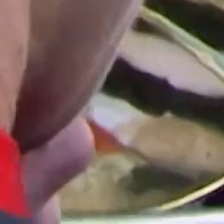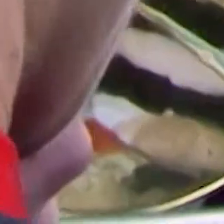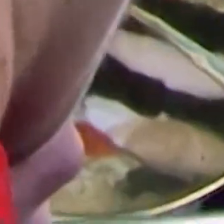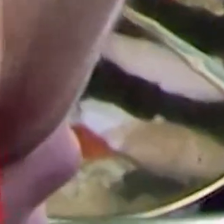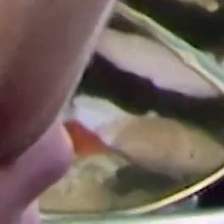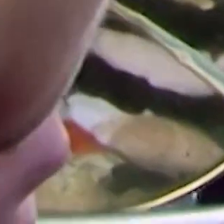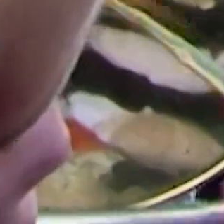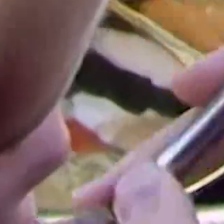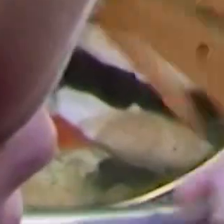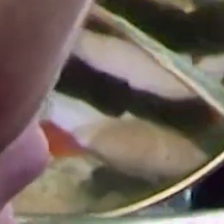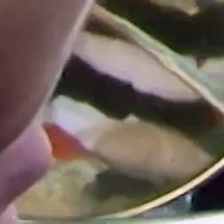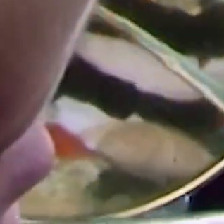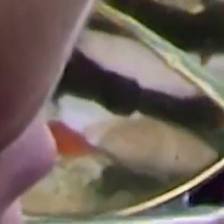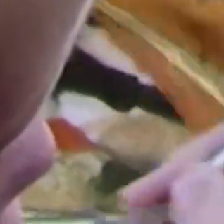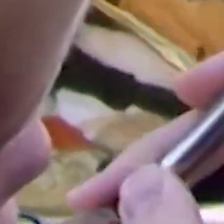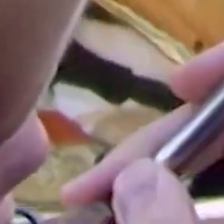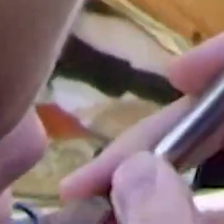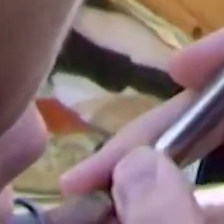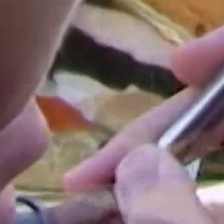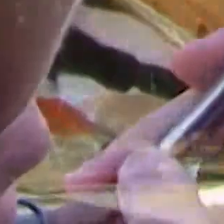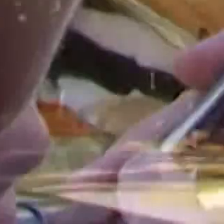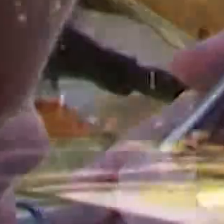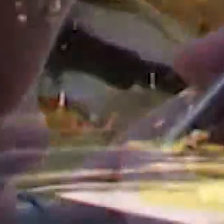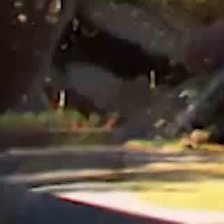Deus paulista.